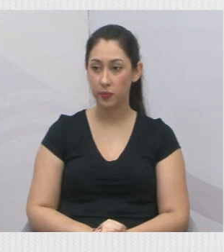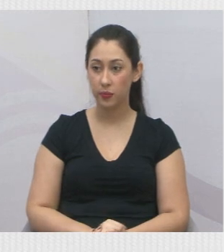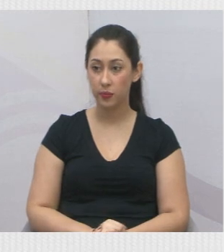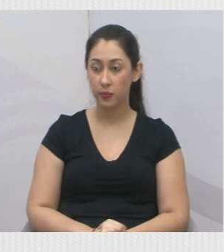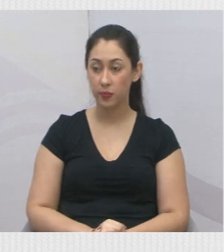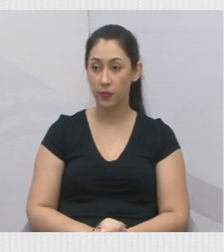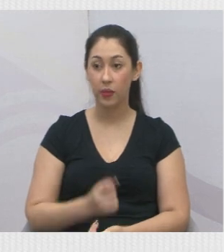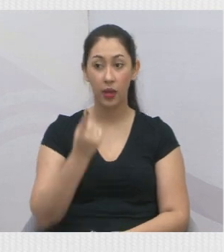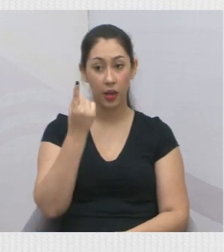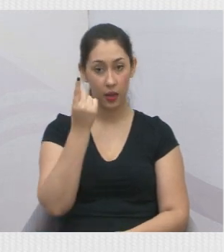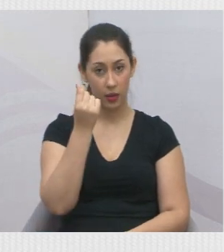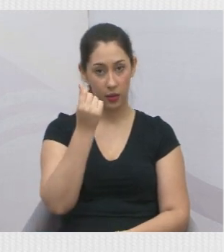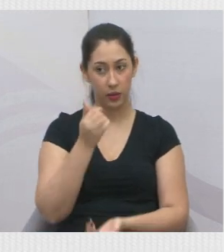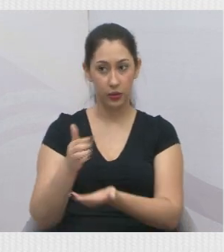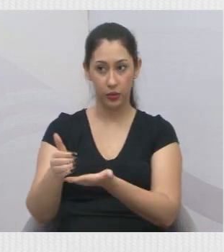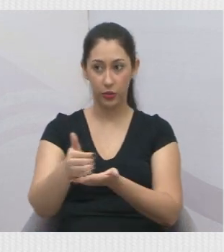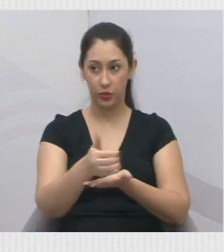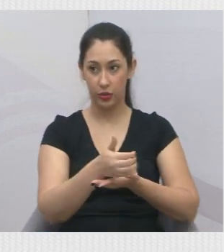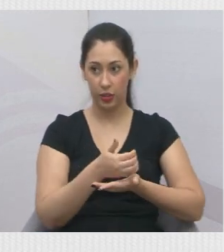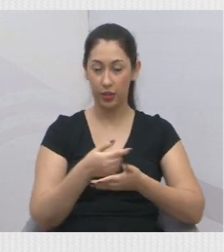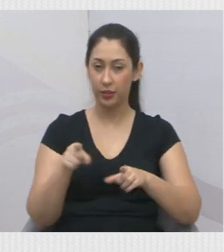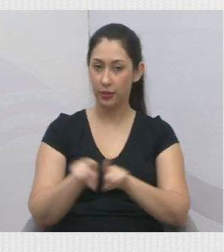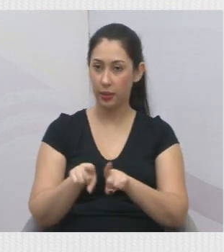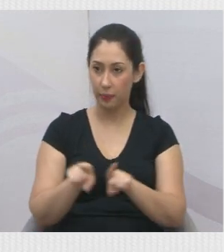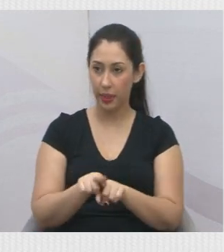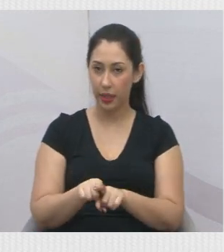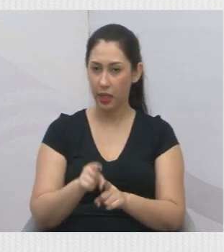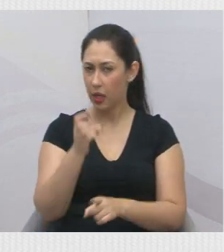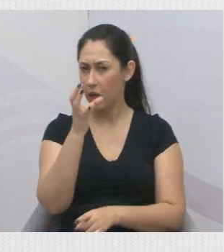Da receita, metodologia também do STN,